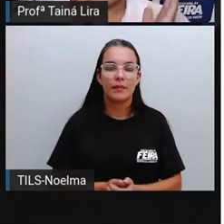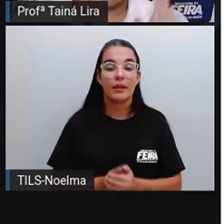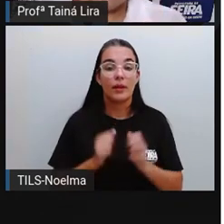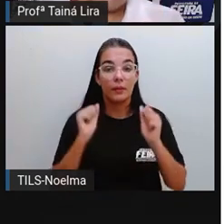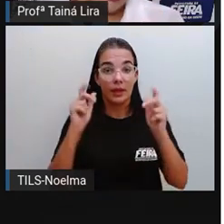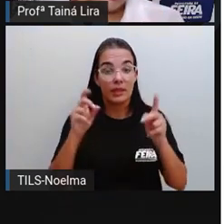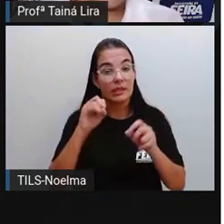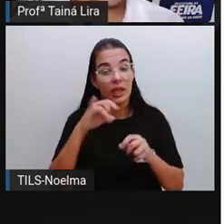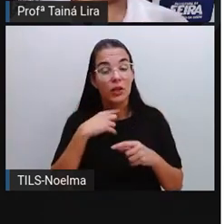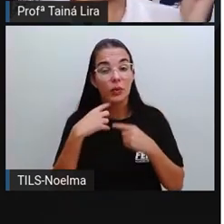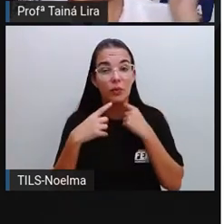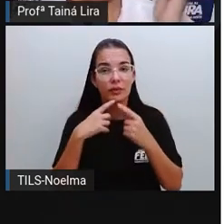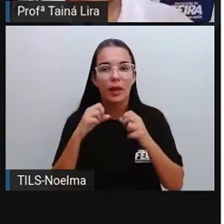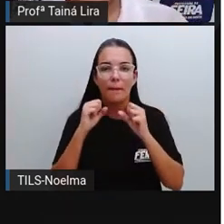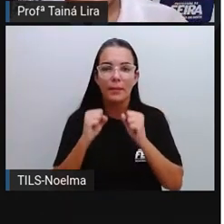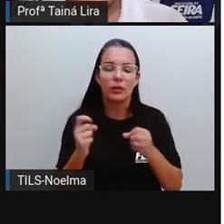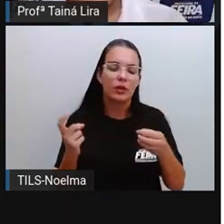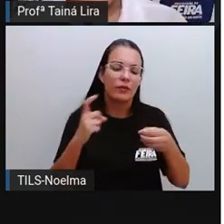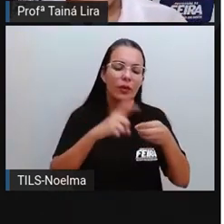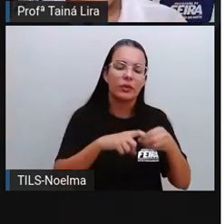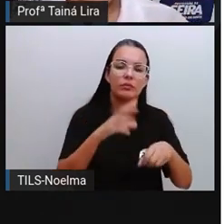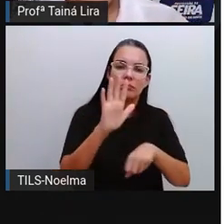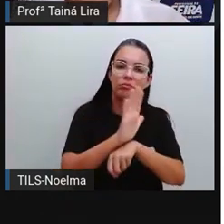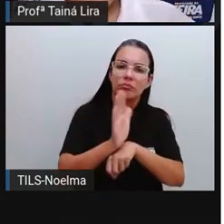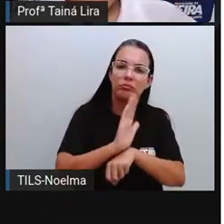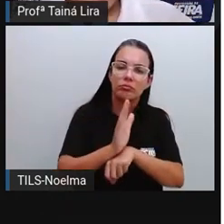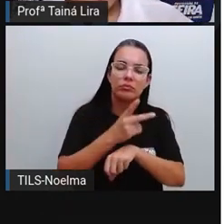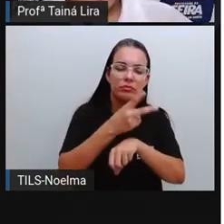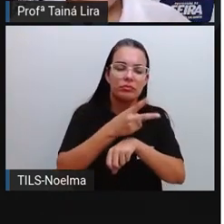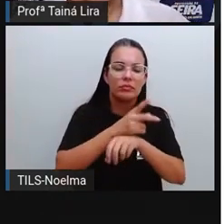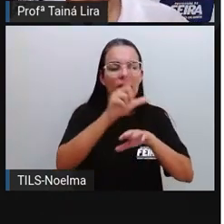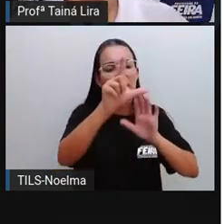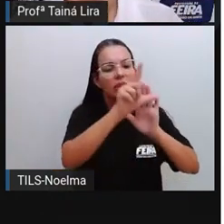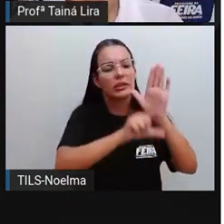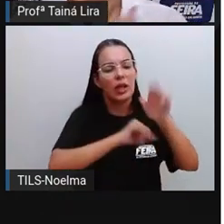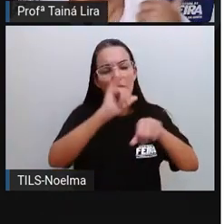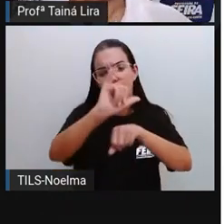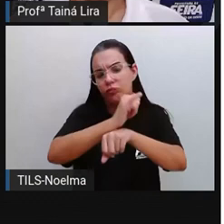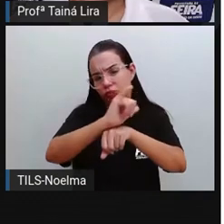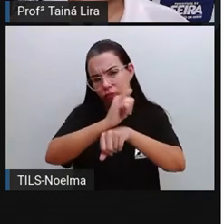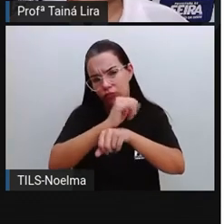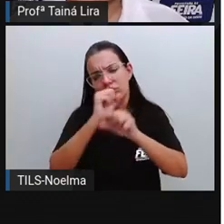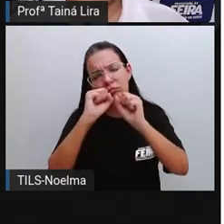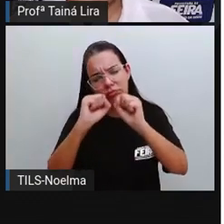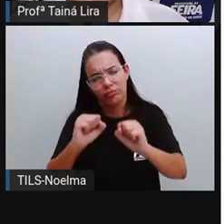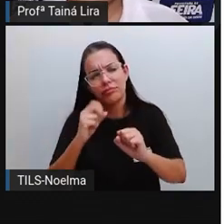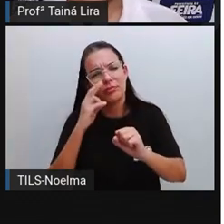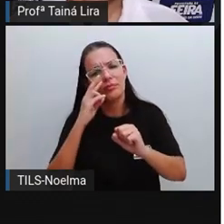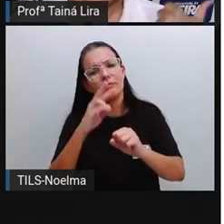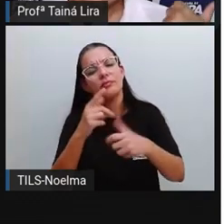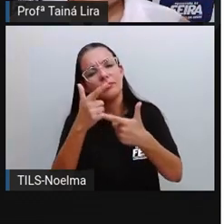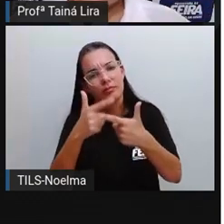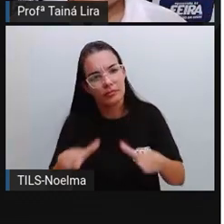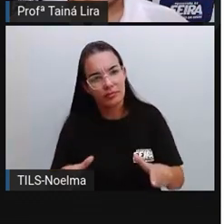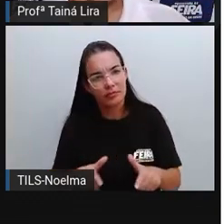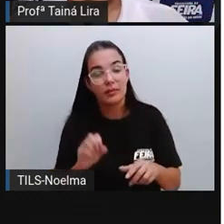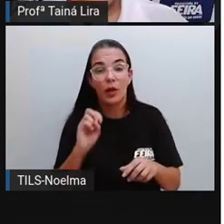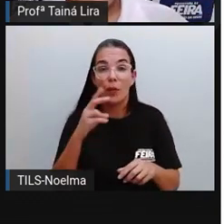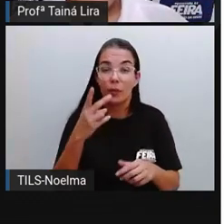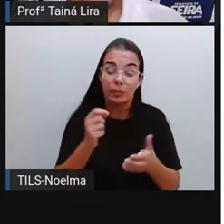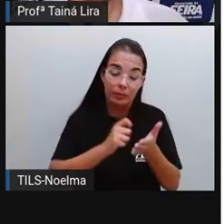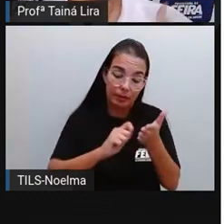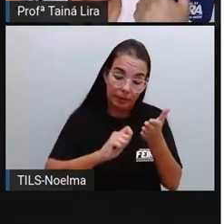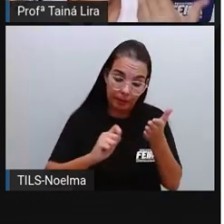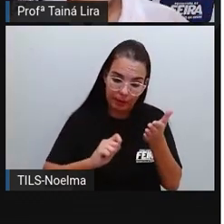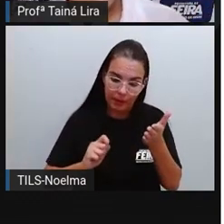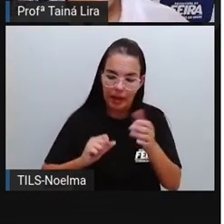E se ficou alguma dúvida, volta lá na nossa aula, na playlist do segundo ano, assiste novamente ou